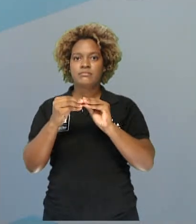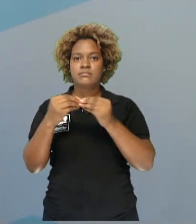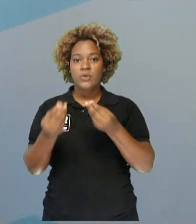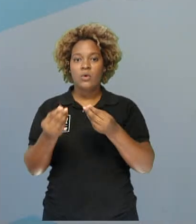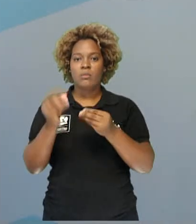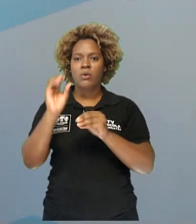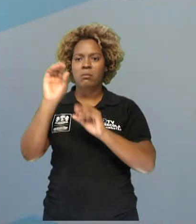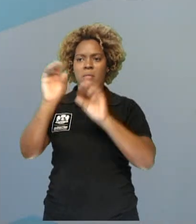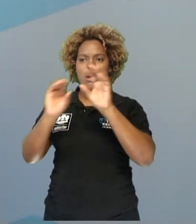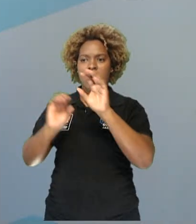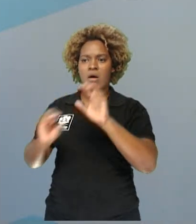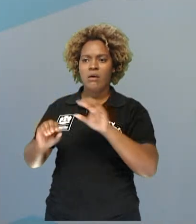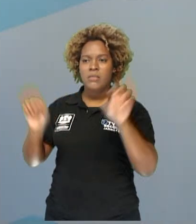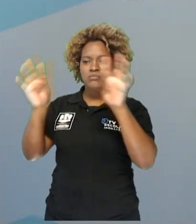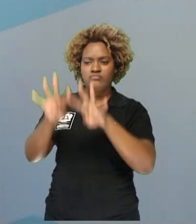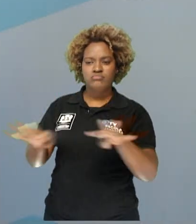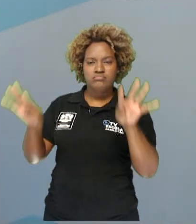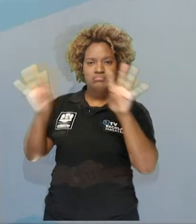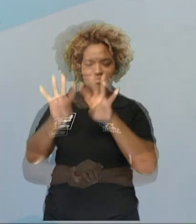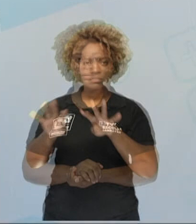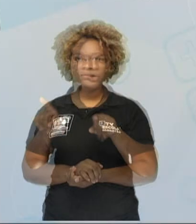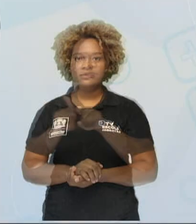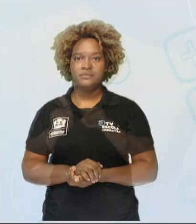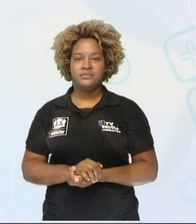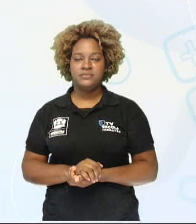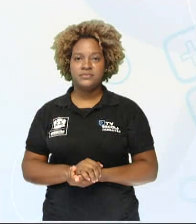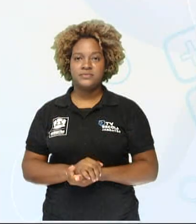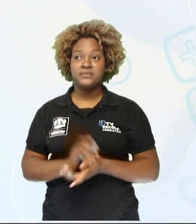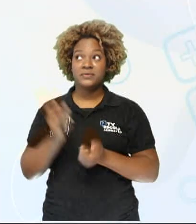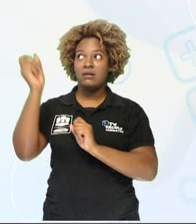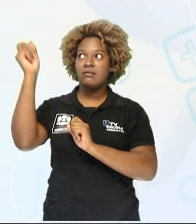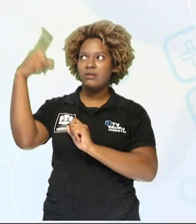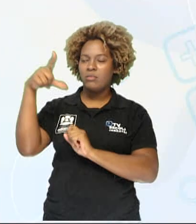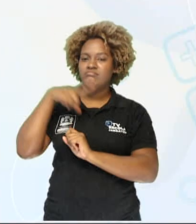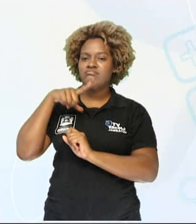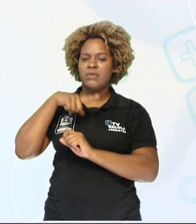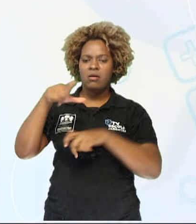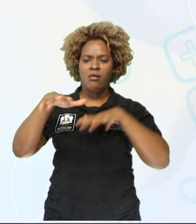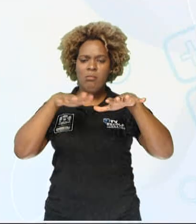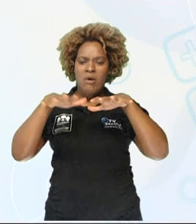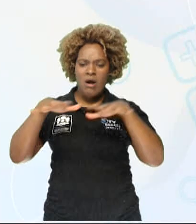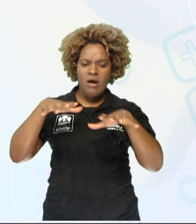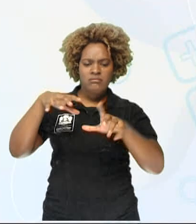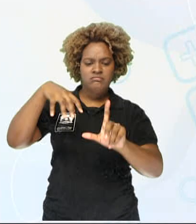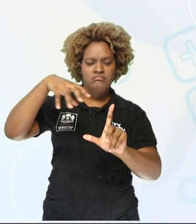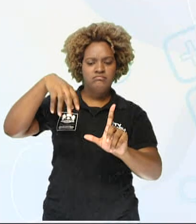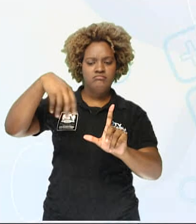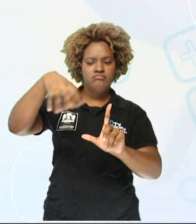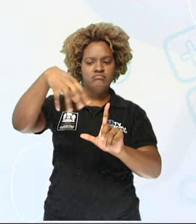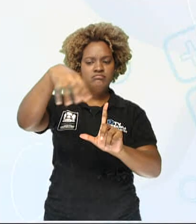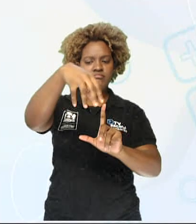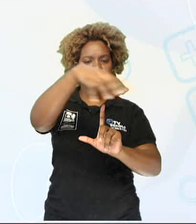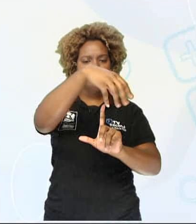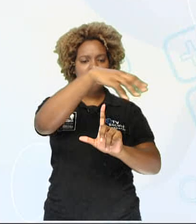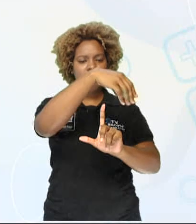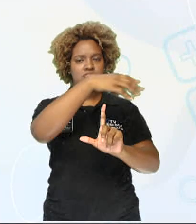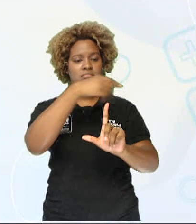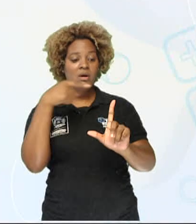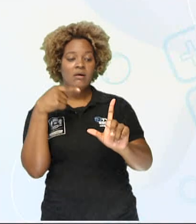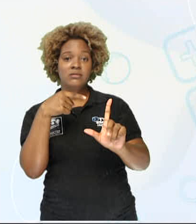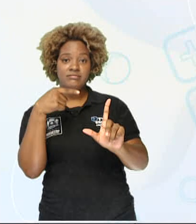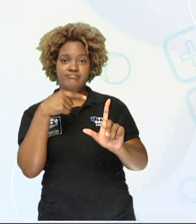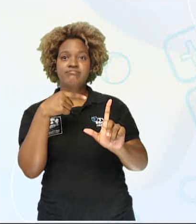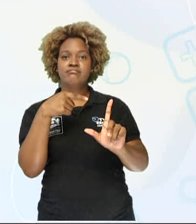manchas e os ventos solares. O Sol possui um movimento de rotação sobre o seu próprio eixo, tal como